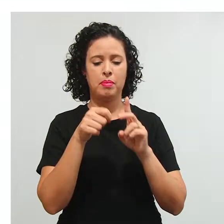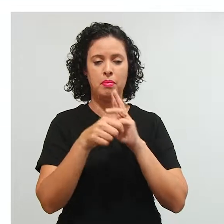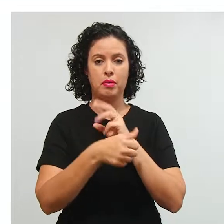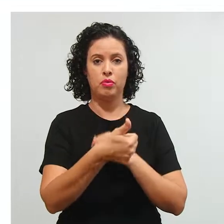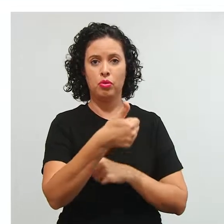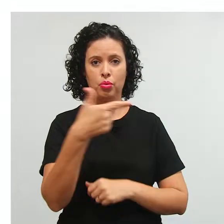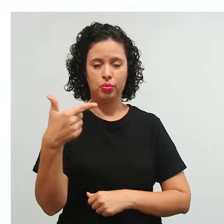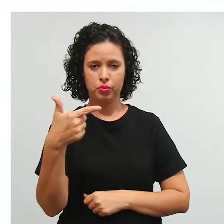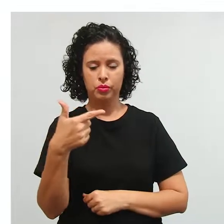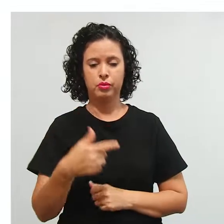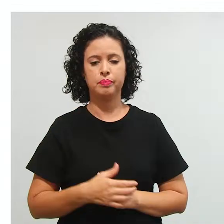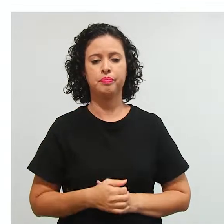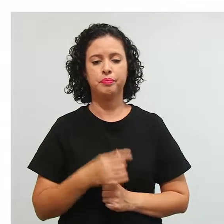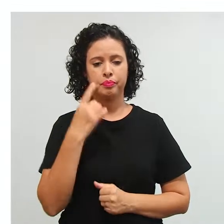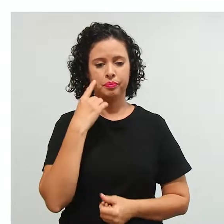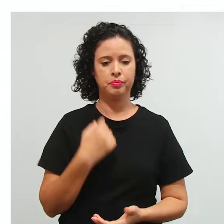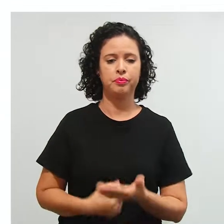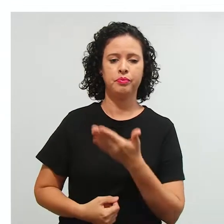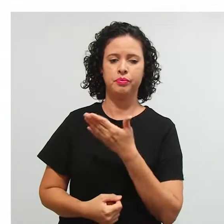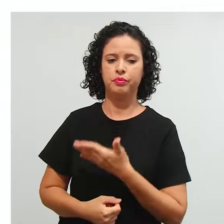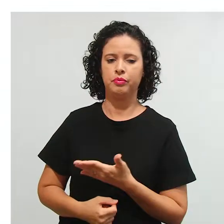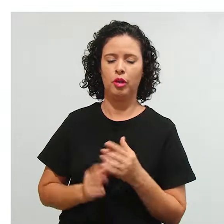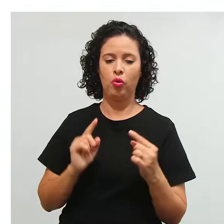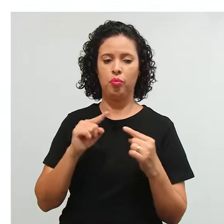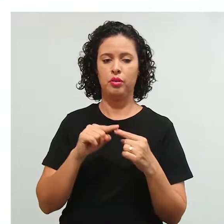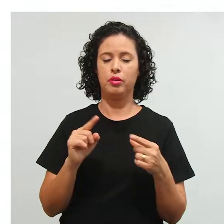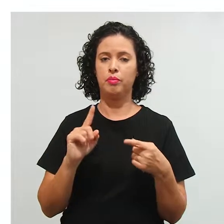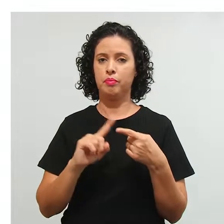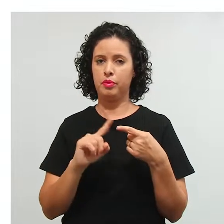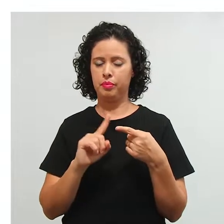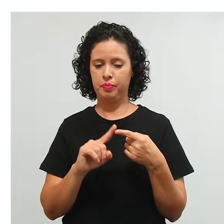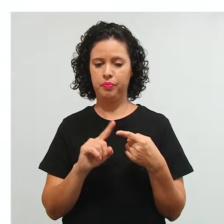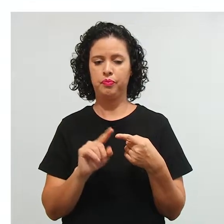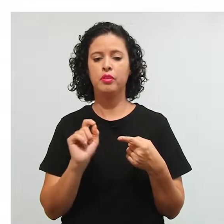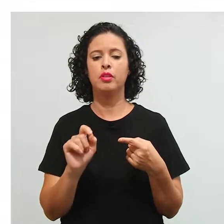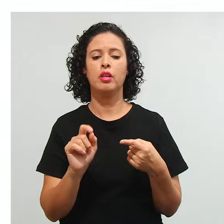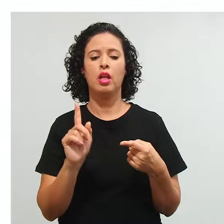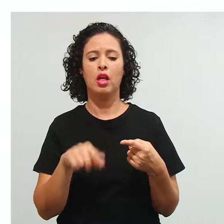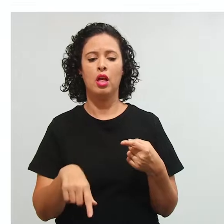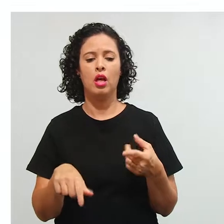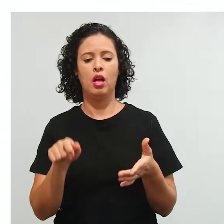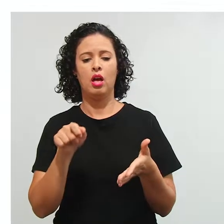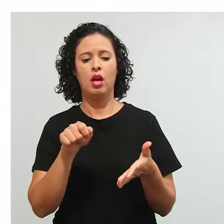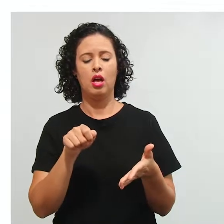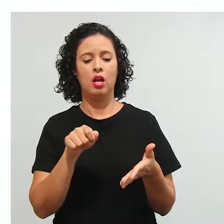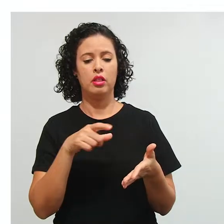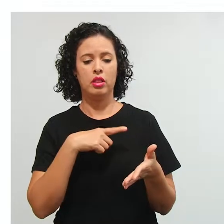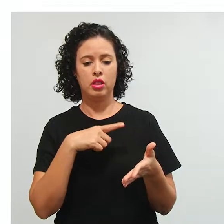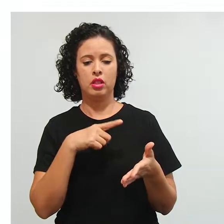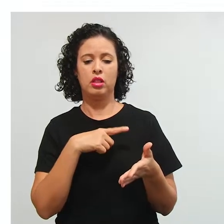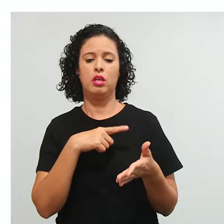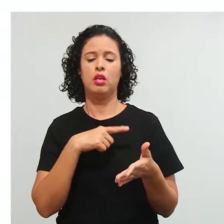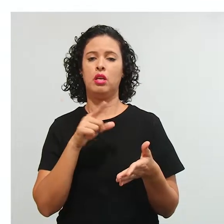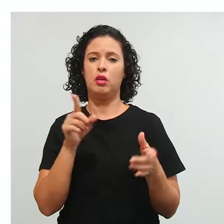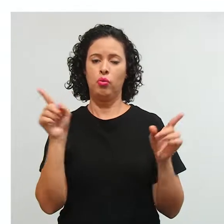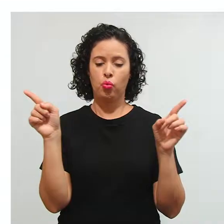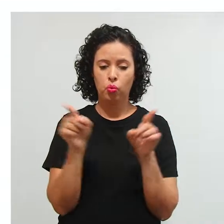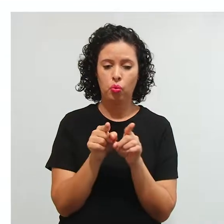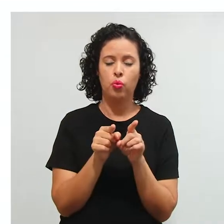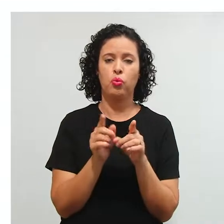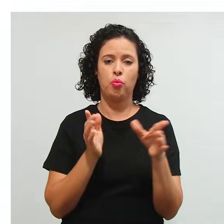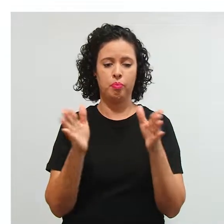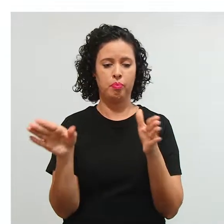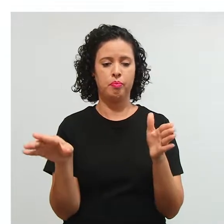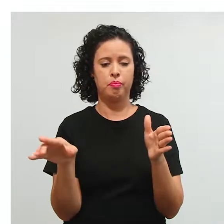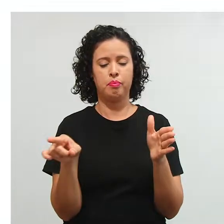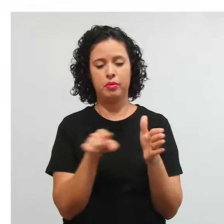Então, vamos aqui para a dívida flutuante. Ela é escrita lá no passivo circulante de curto